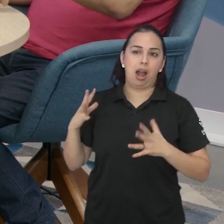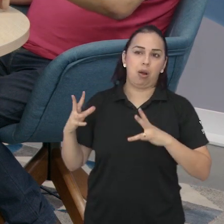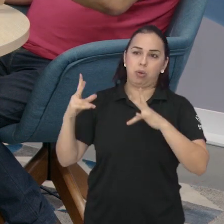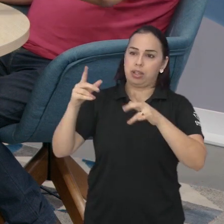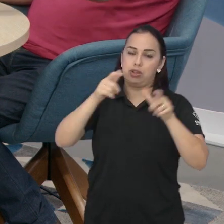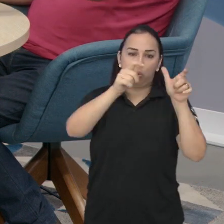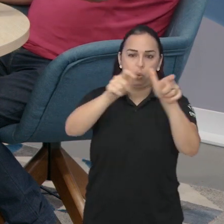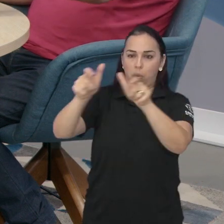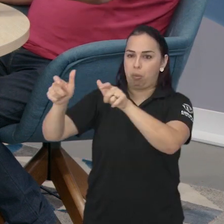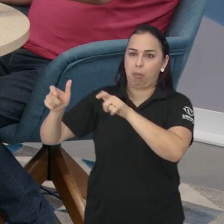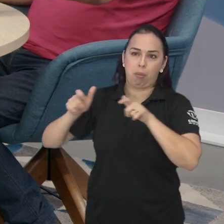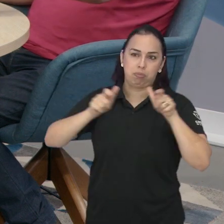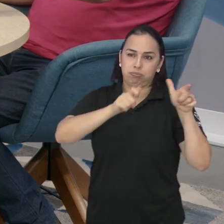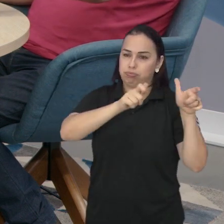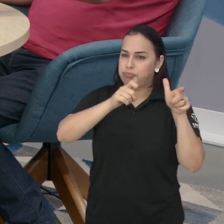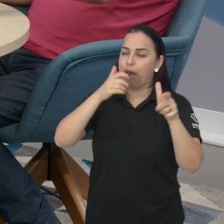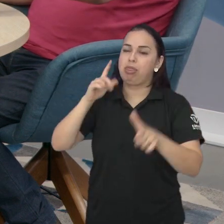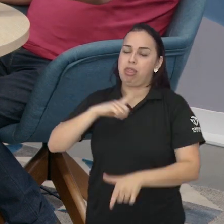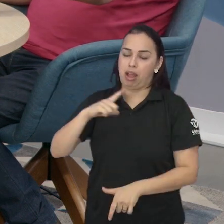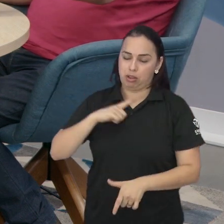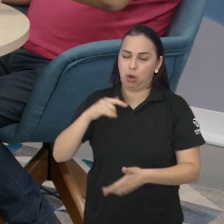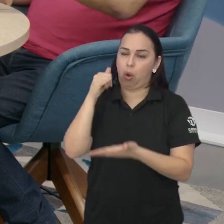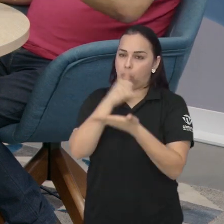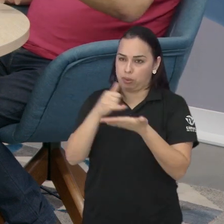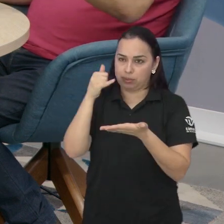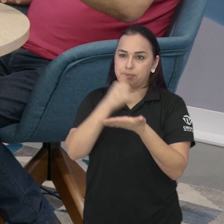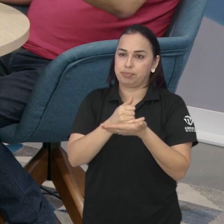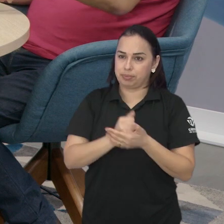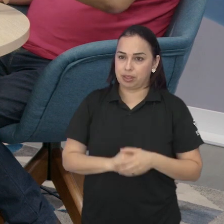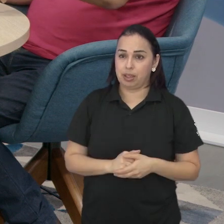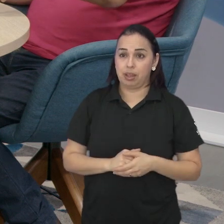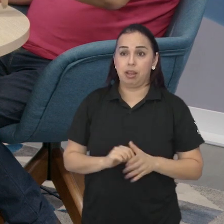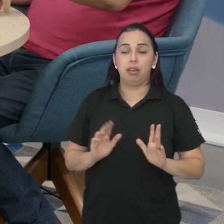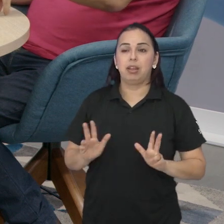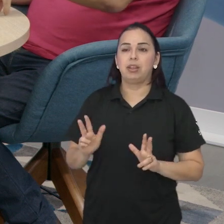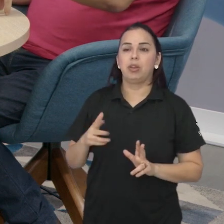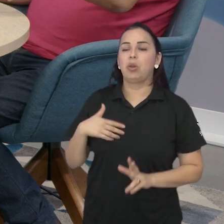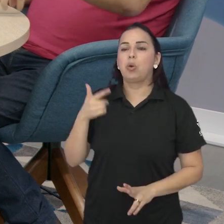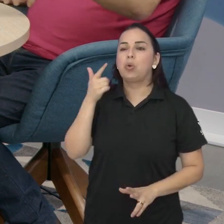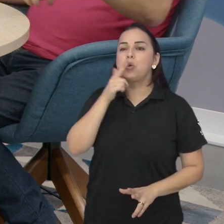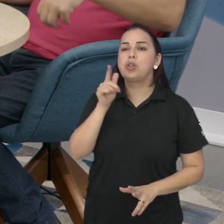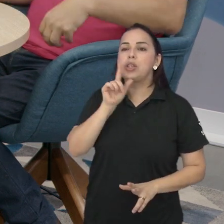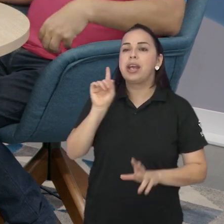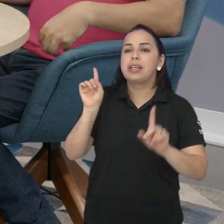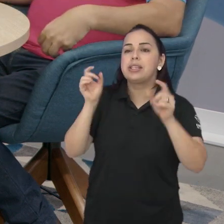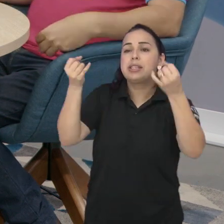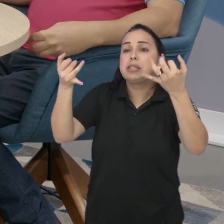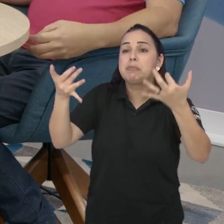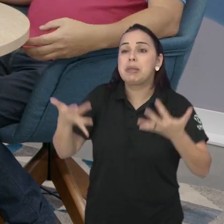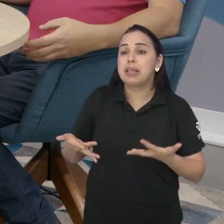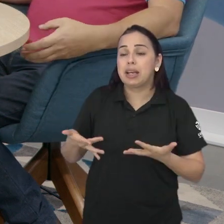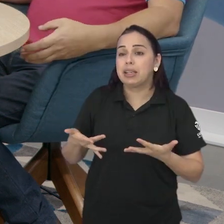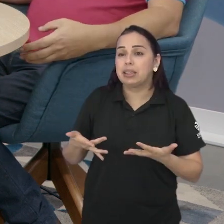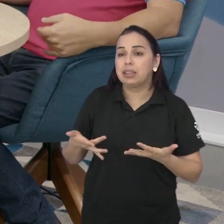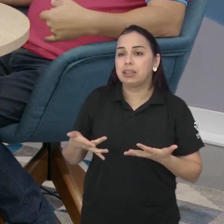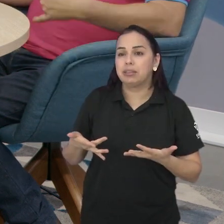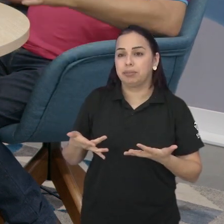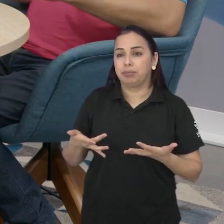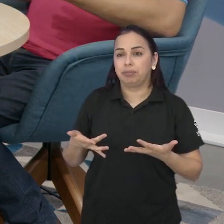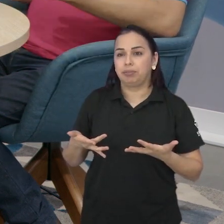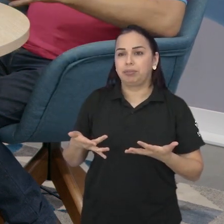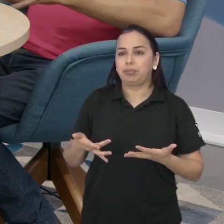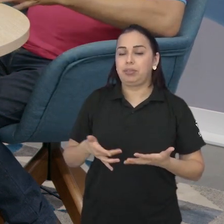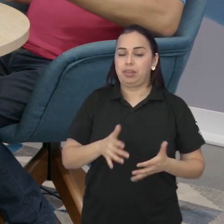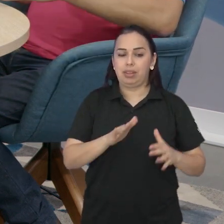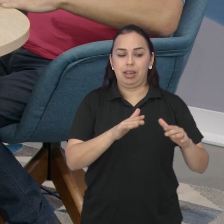a sociedade não aprendeu a trabalhar com ela ainda. E a gente não consegue dialogar isto a partir das realidades. Mas como